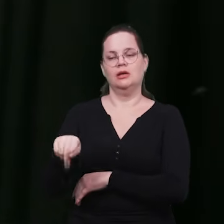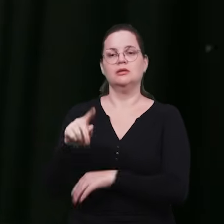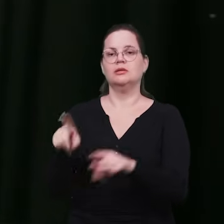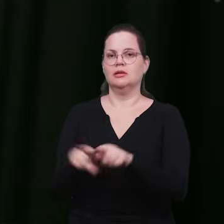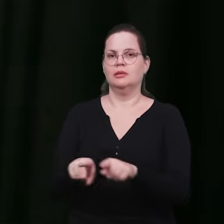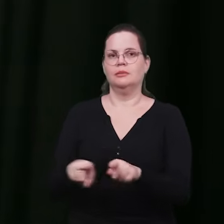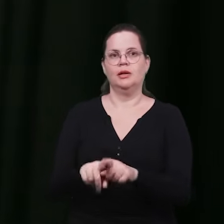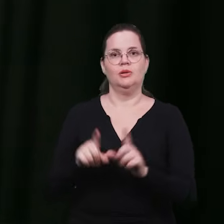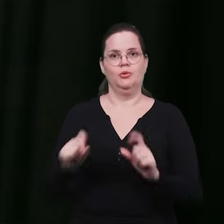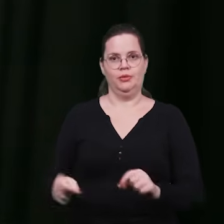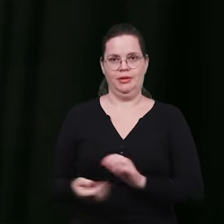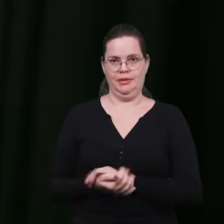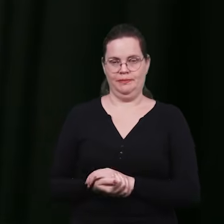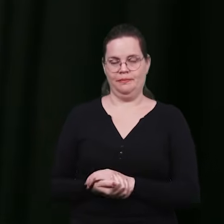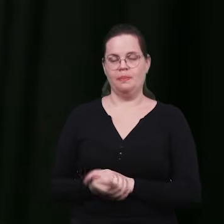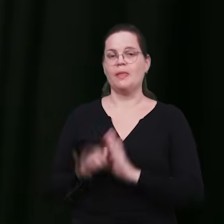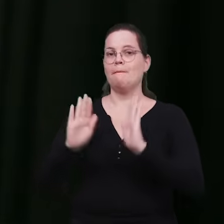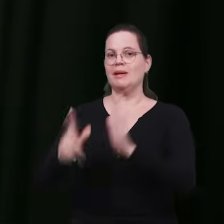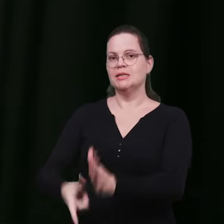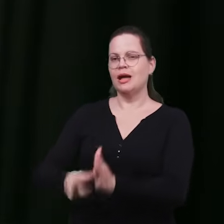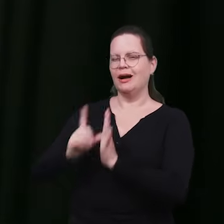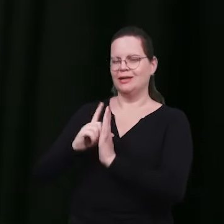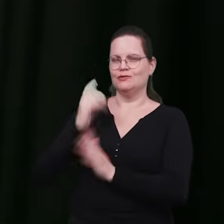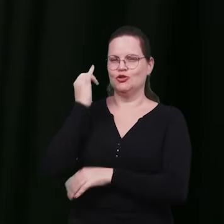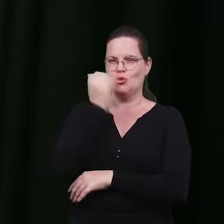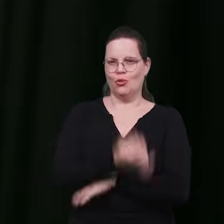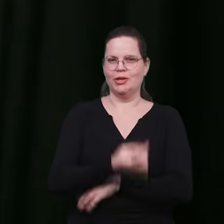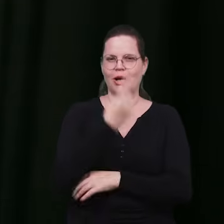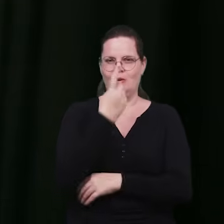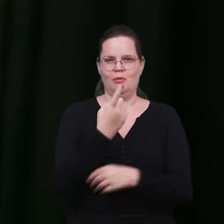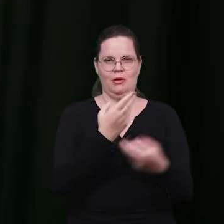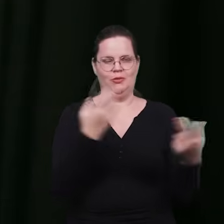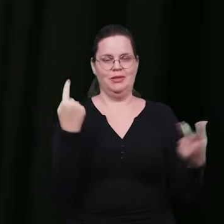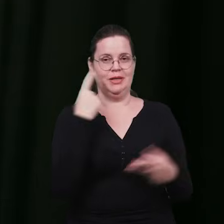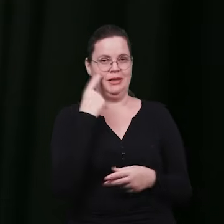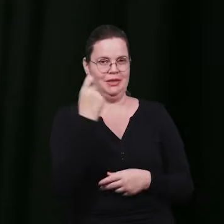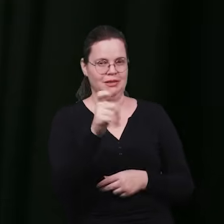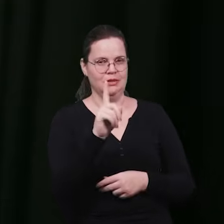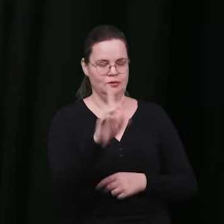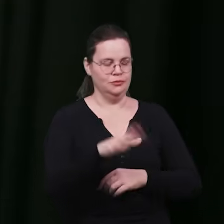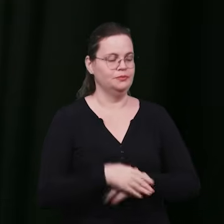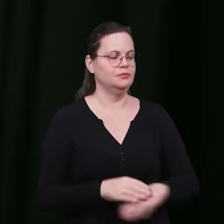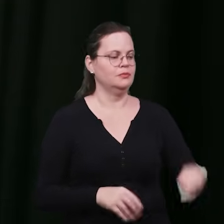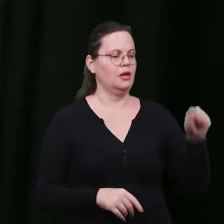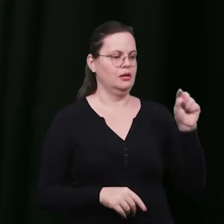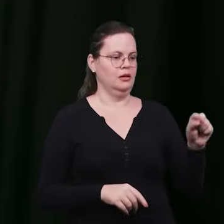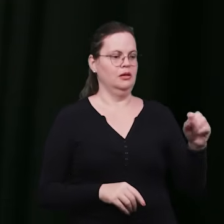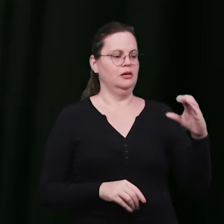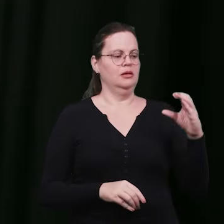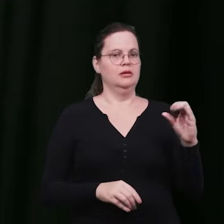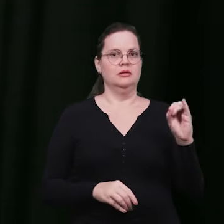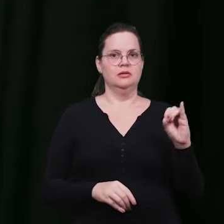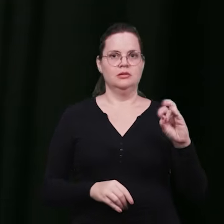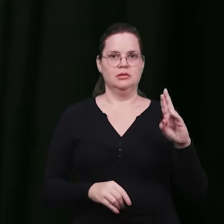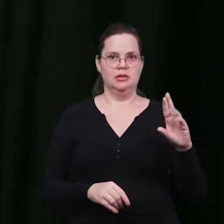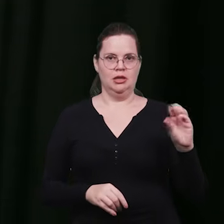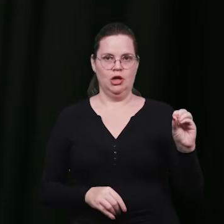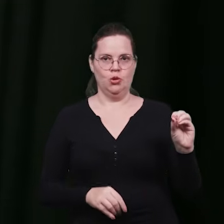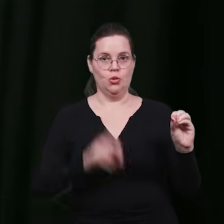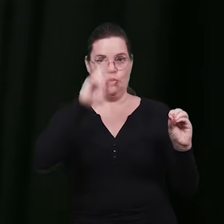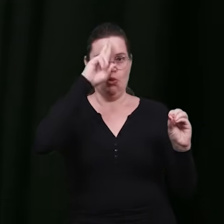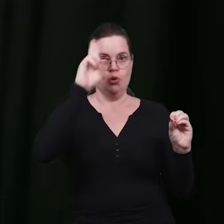aqui. O rei Ciro, o Senhor chama de meu servo, meu ungido. Dario, o Senhor chama meu servo. Foi usado pelo